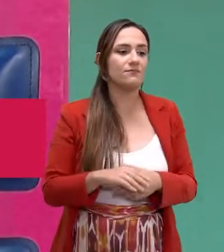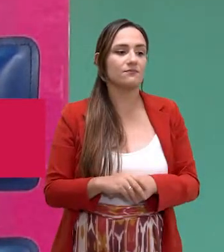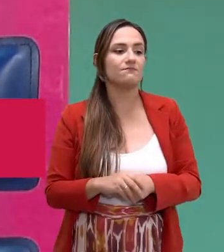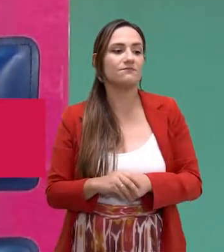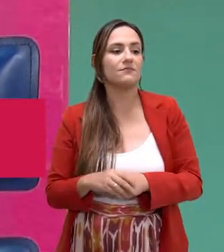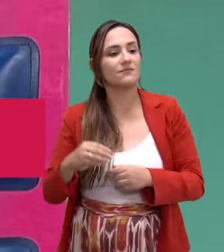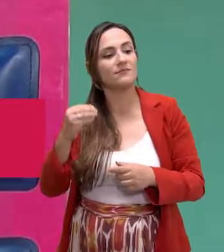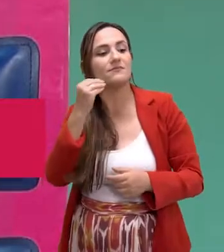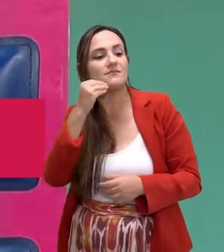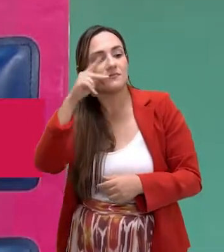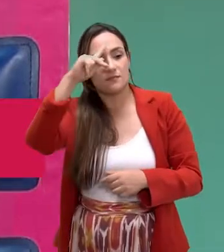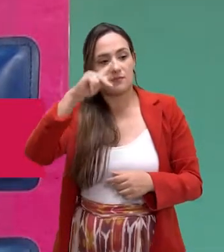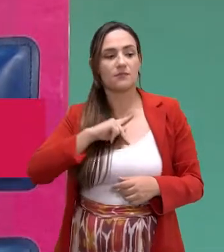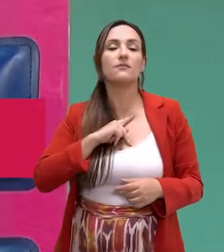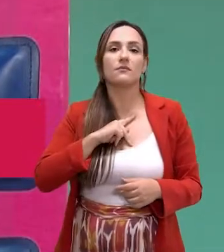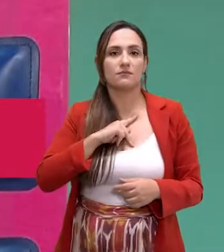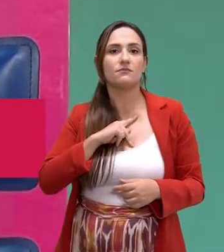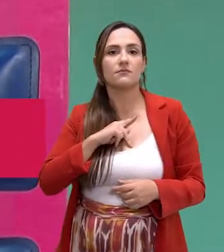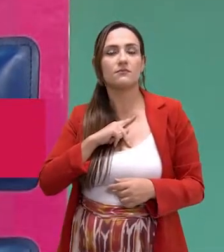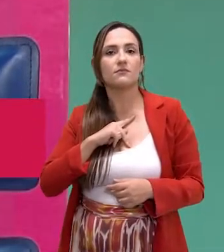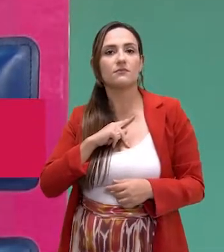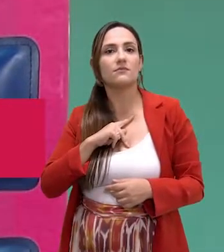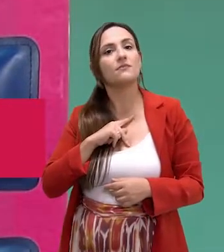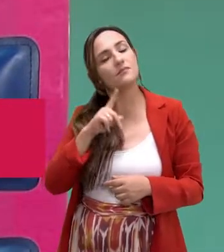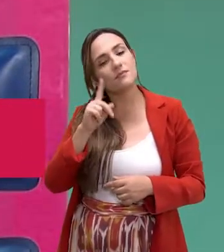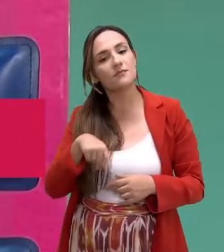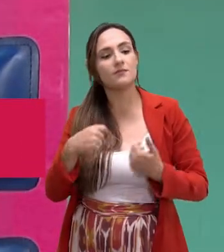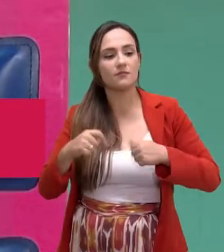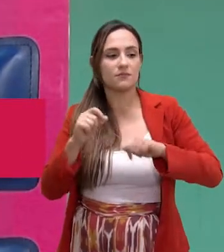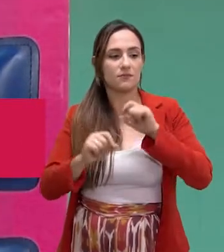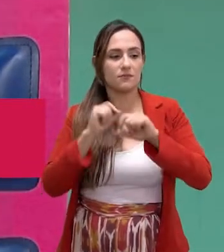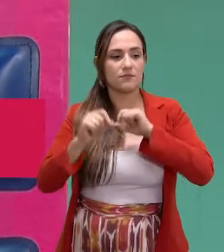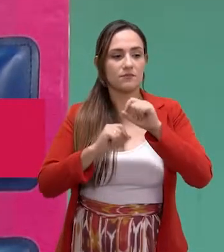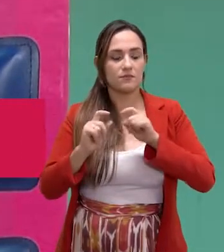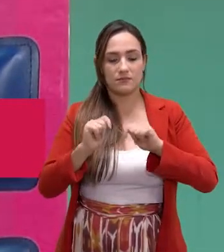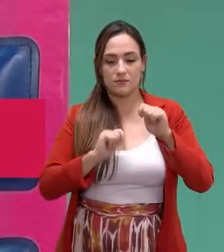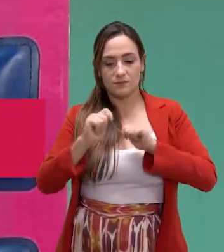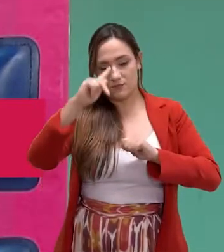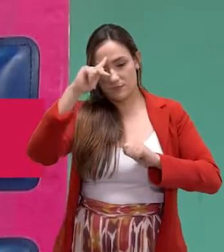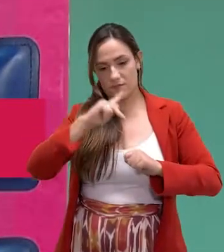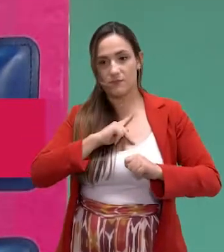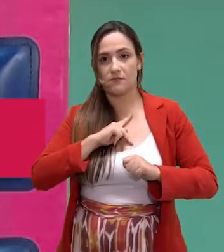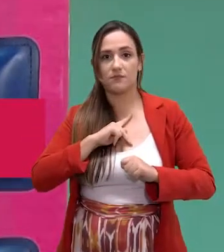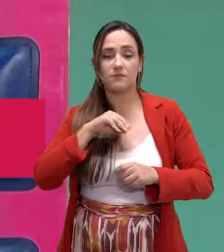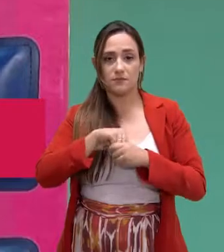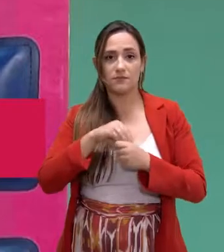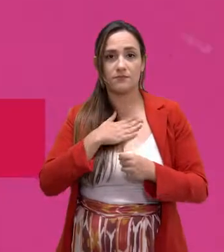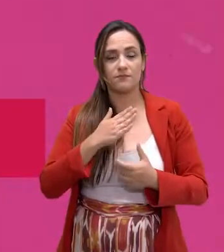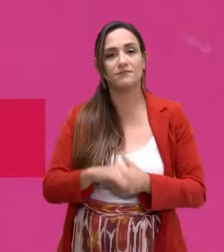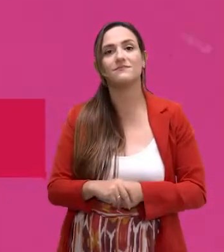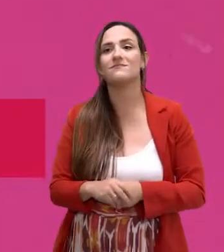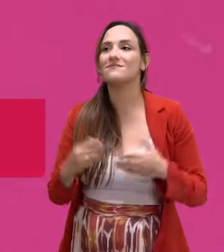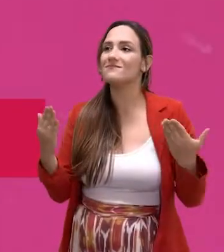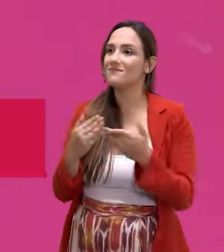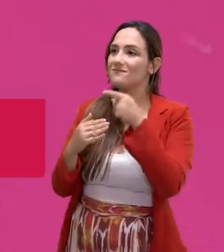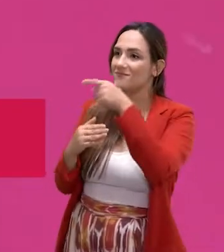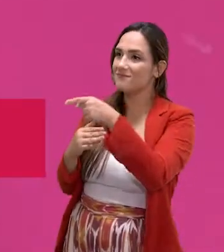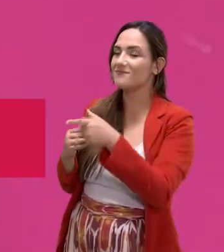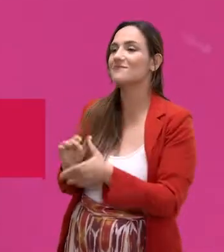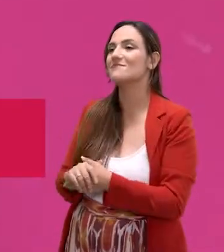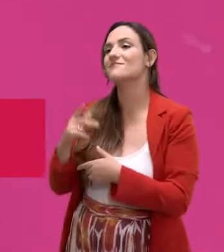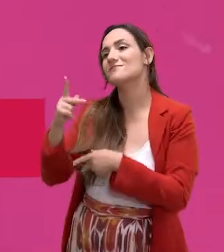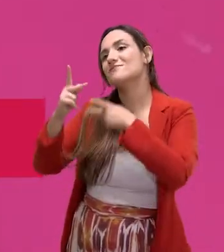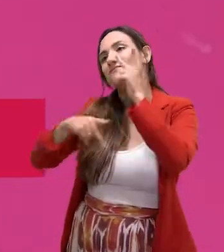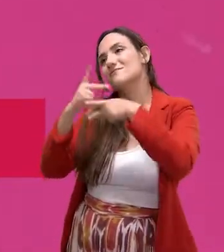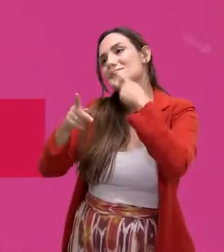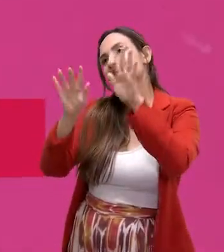apoio e se descobrir, porque eu acho que não há nada mais libertador do que você ter um domínio próprio, né? Bom, agora pedir